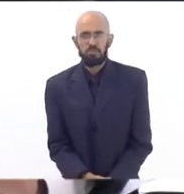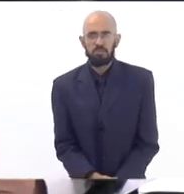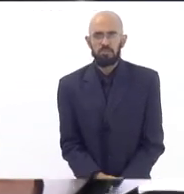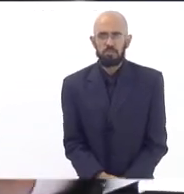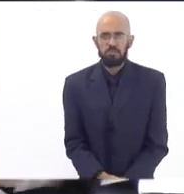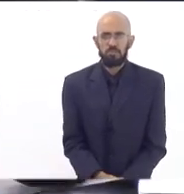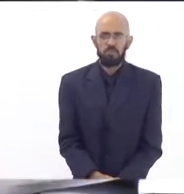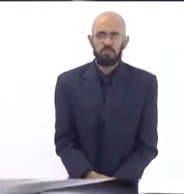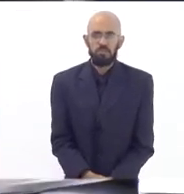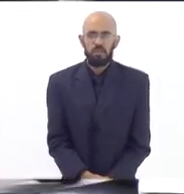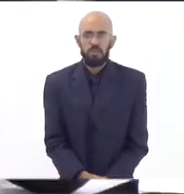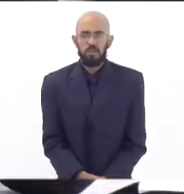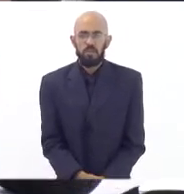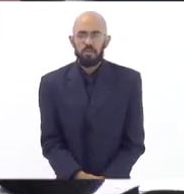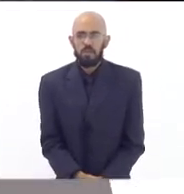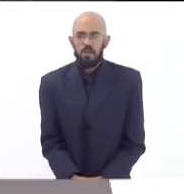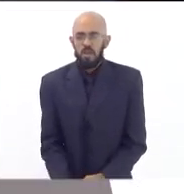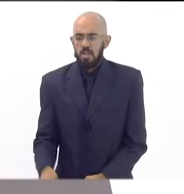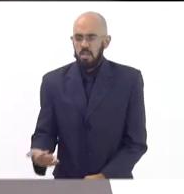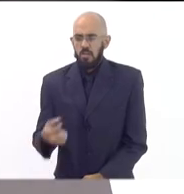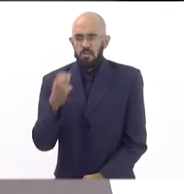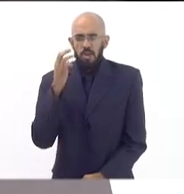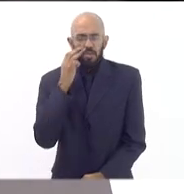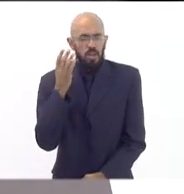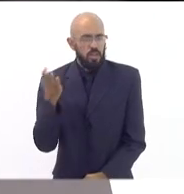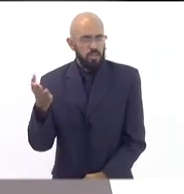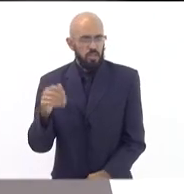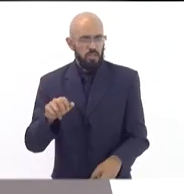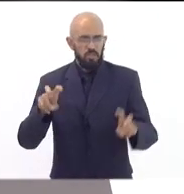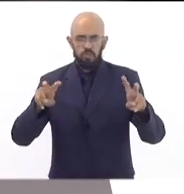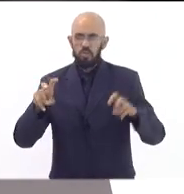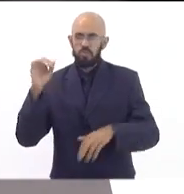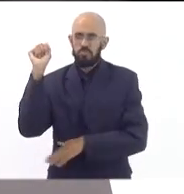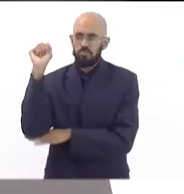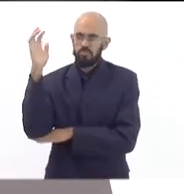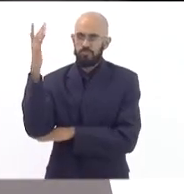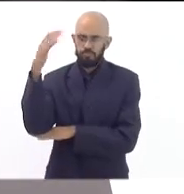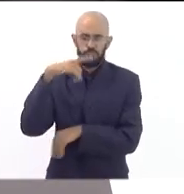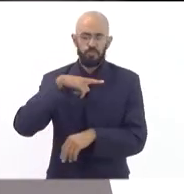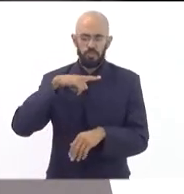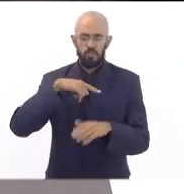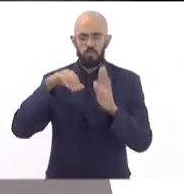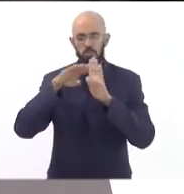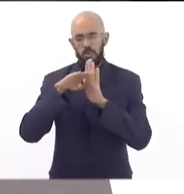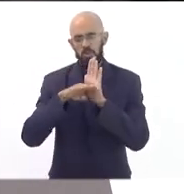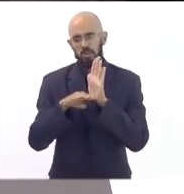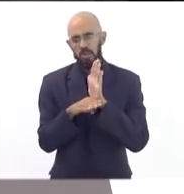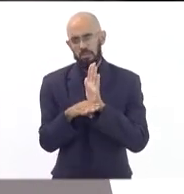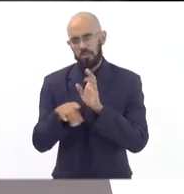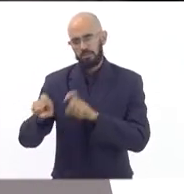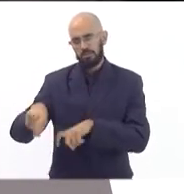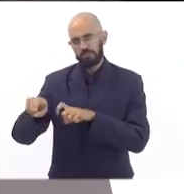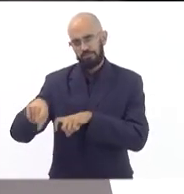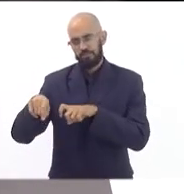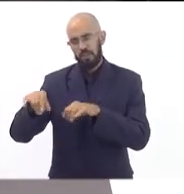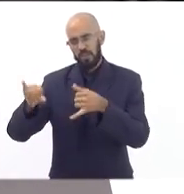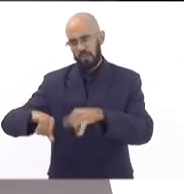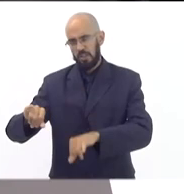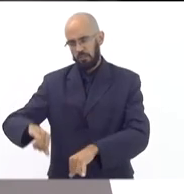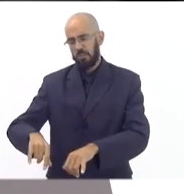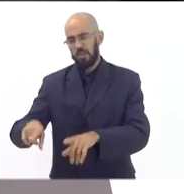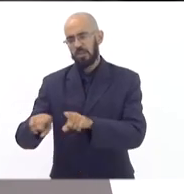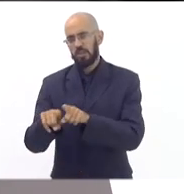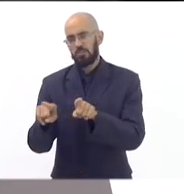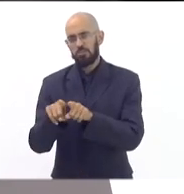com relação a vegetação nós temos um programa de poda é feito Capina química e poda